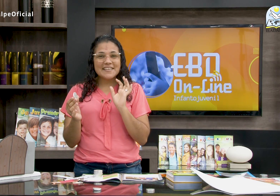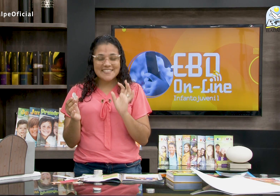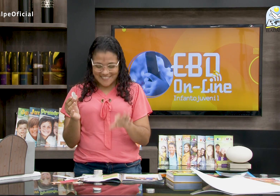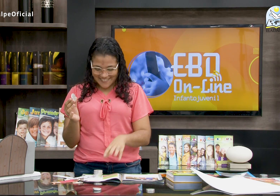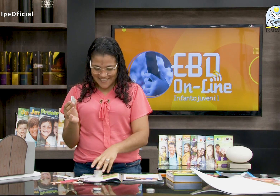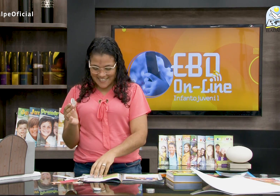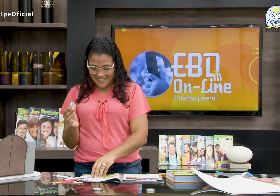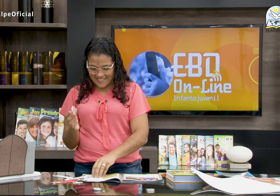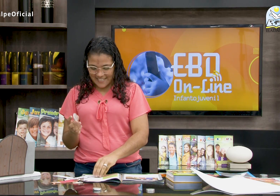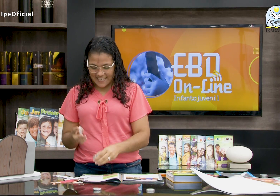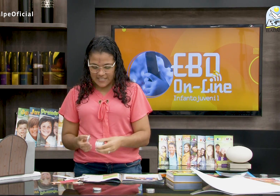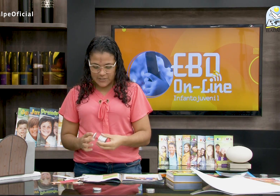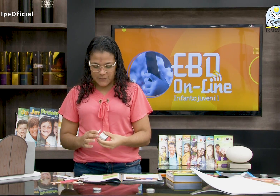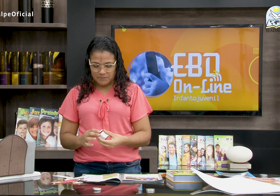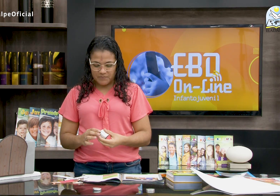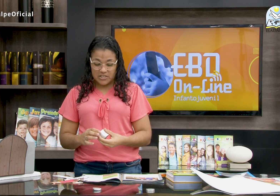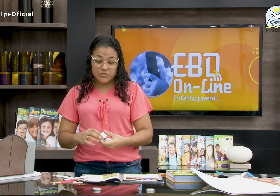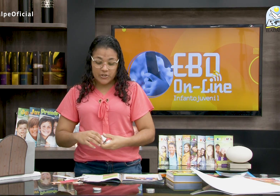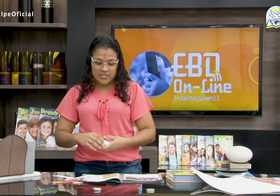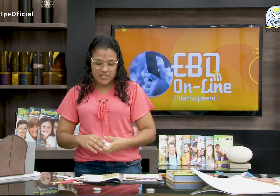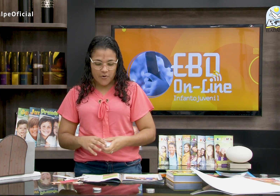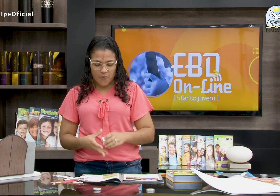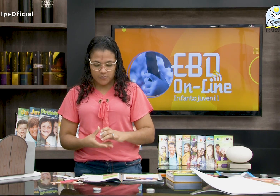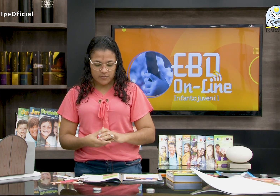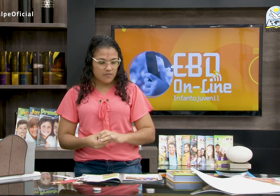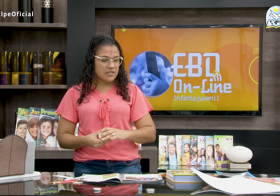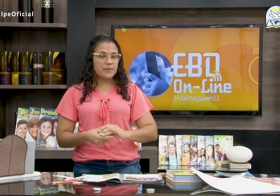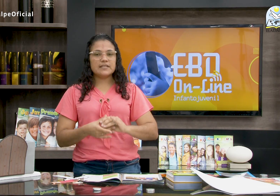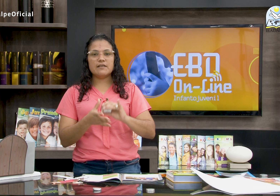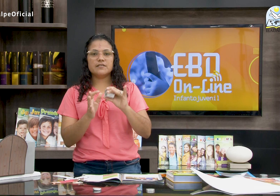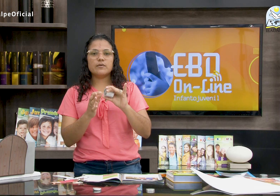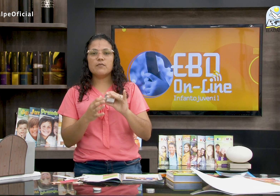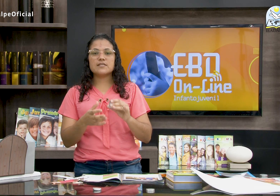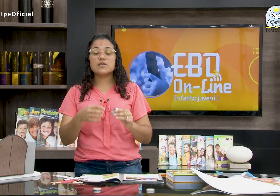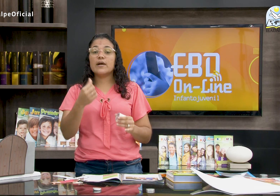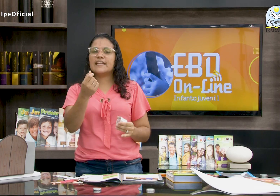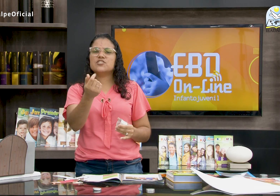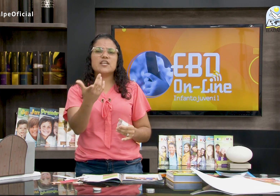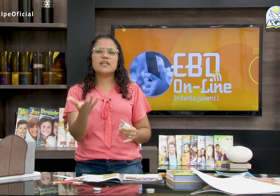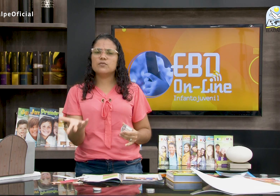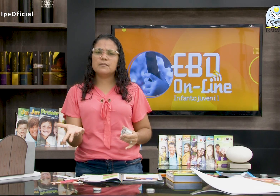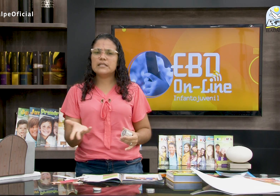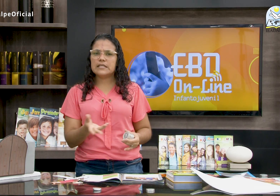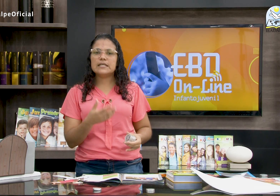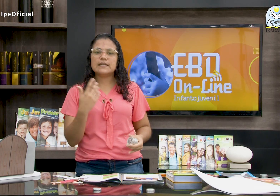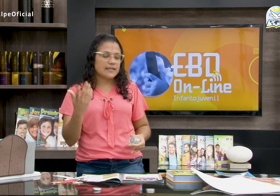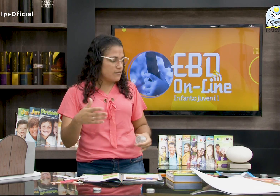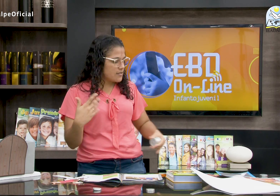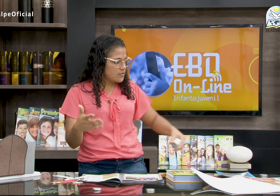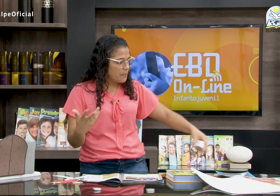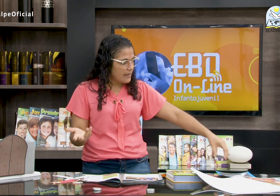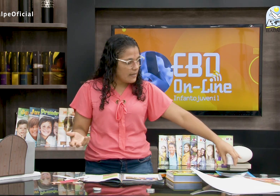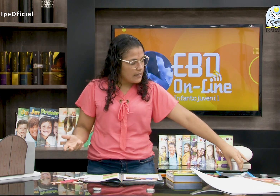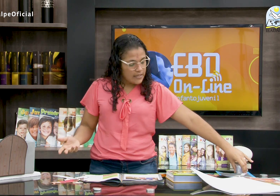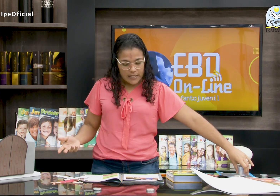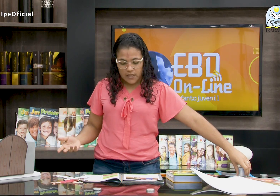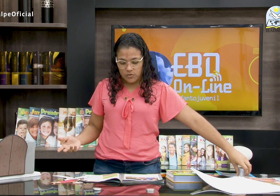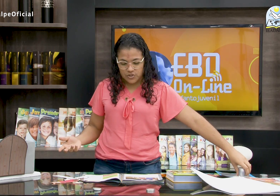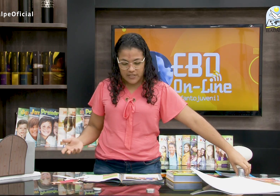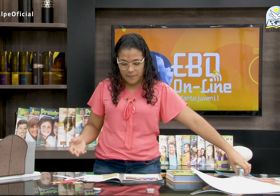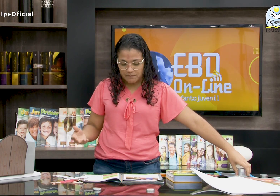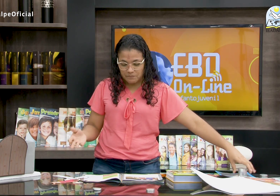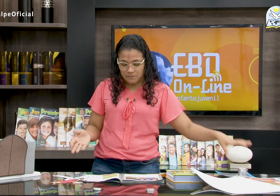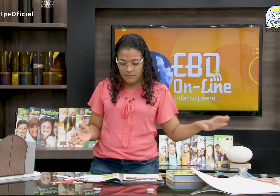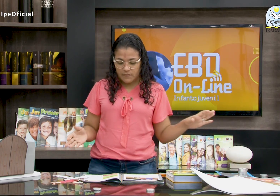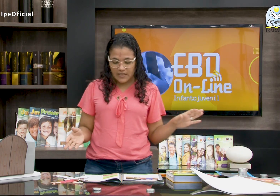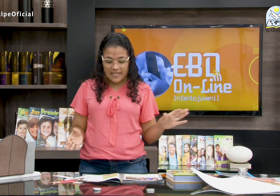muito nas histórias que eu conto. Então, você pode estar levando algo assim, ou aqueles dinheirinho de mentira, tá? E você só para